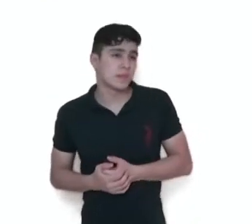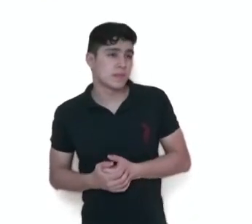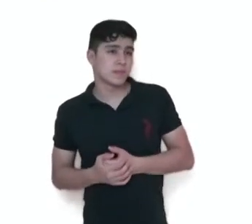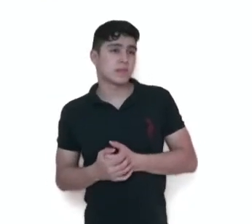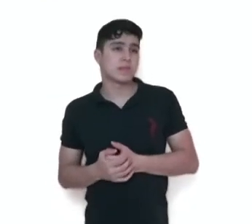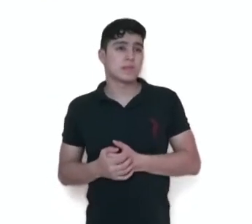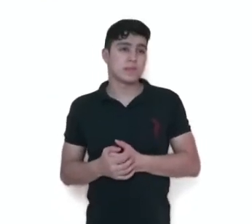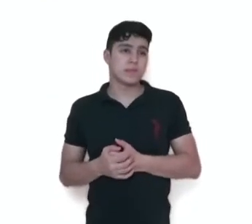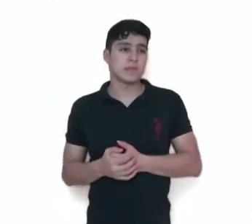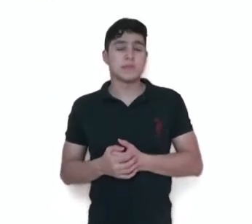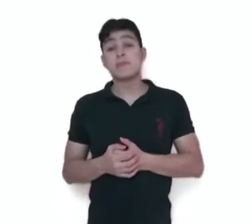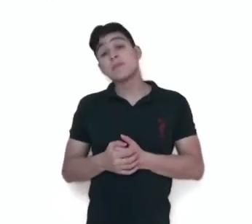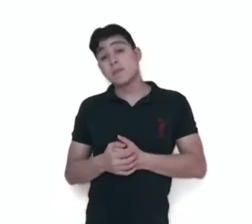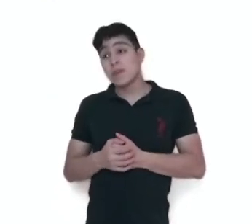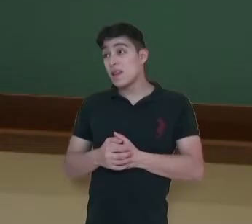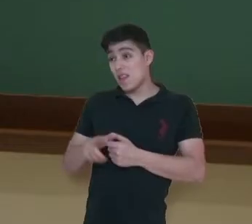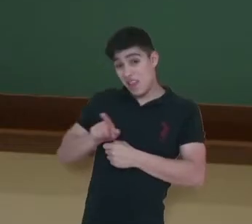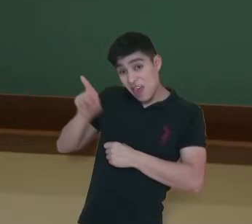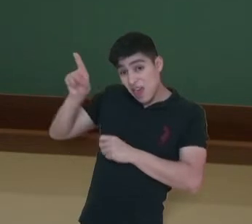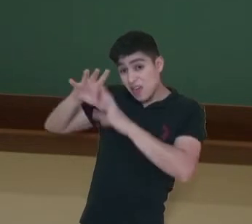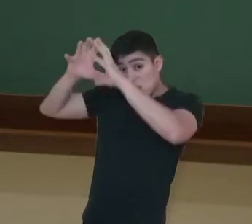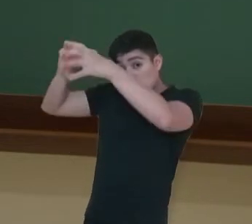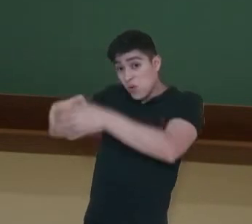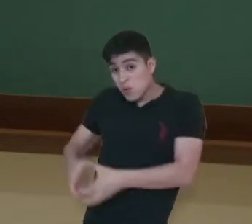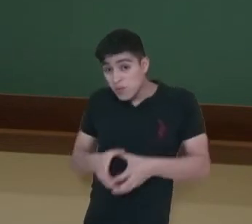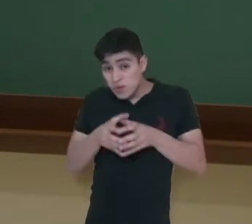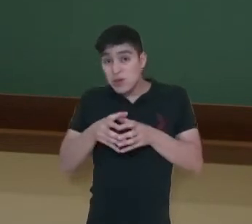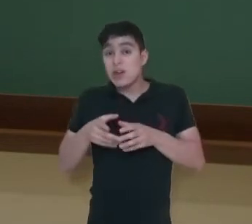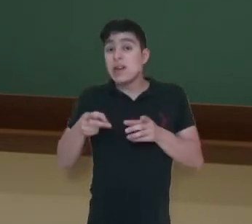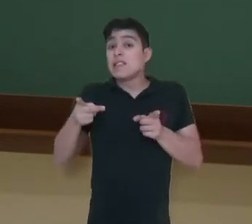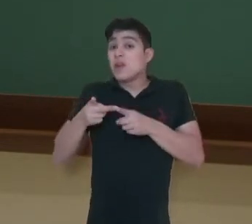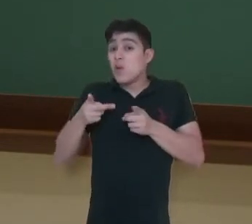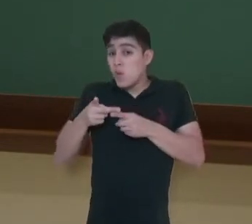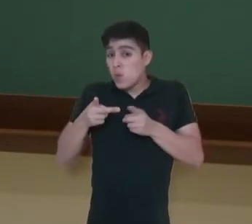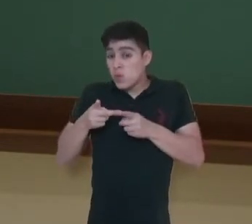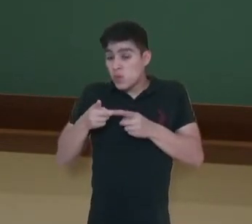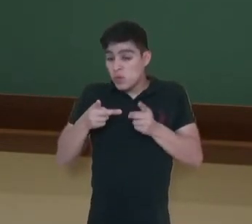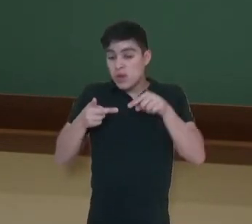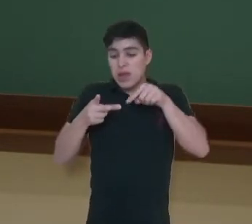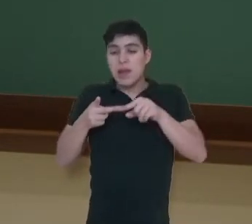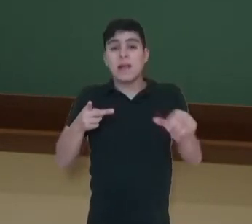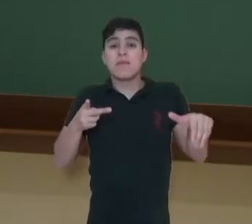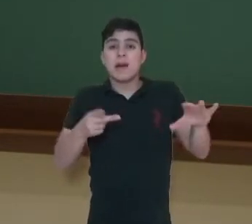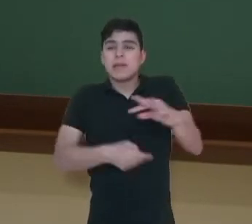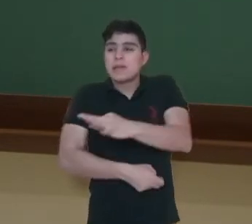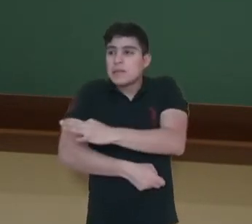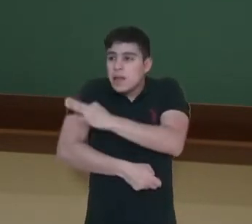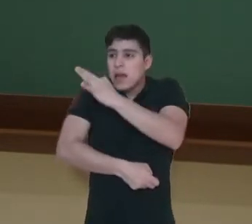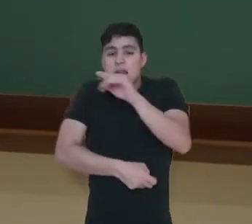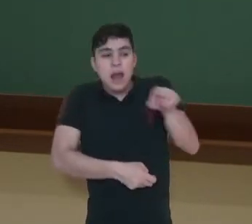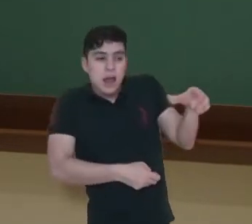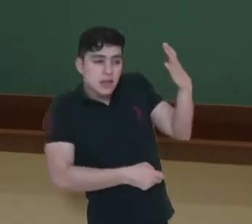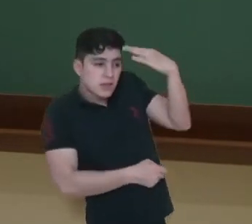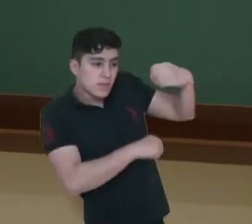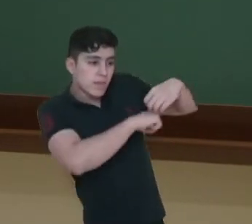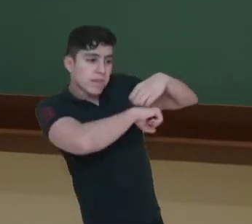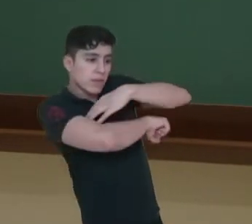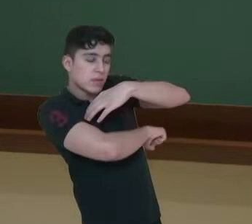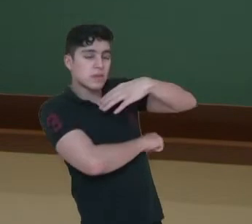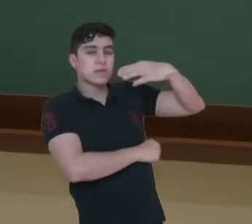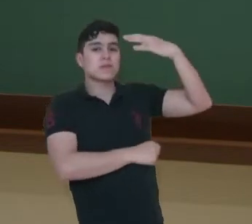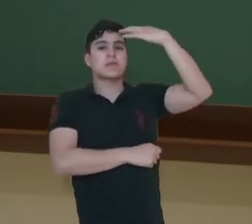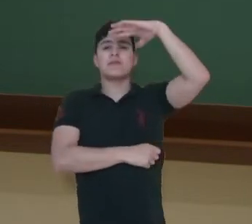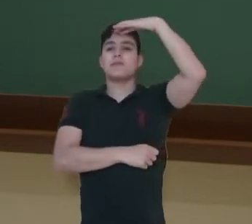Conor Crow, Diretoria. Então esses já são uma segunda geração, ele já vem com uma técnica já aprendida com quem já sabe. Aquele que quebrou a cabeça